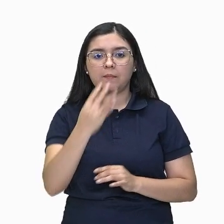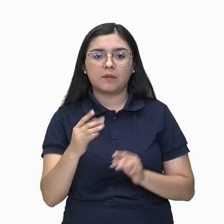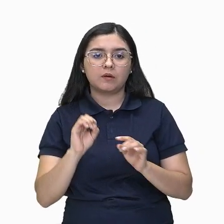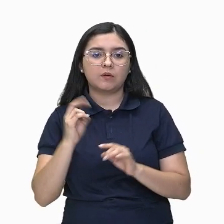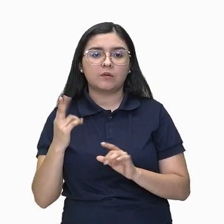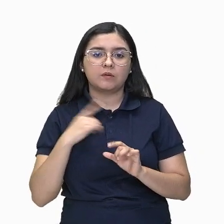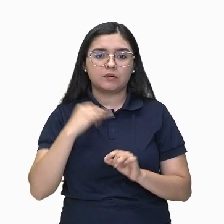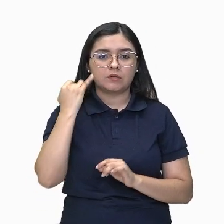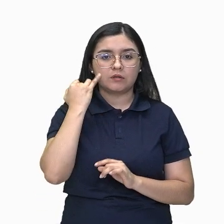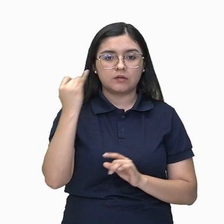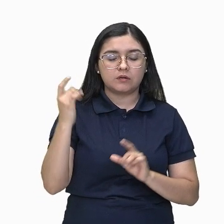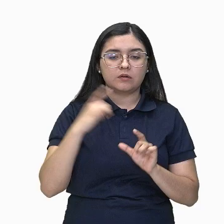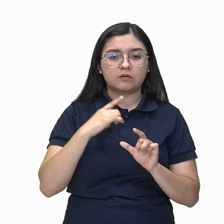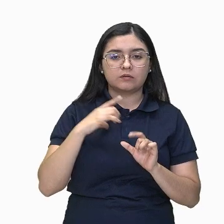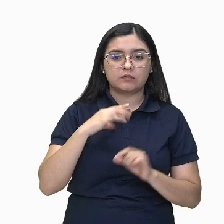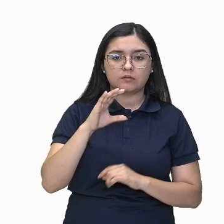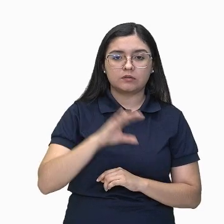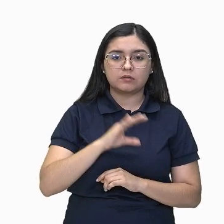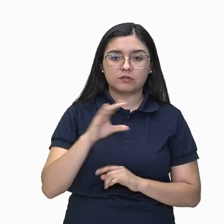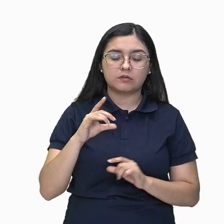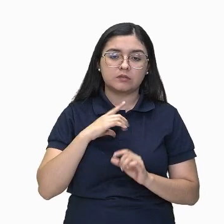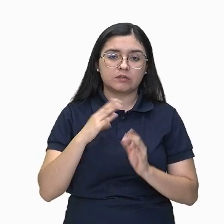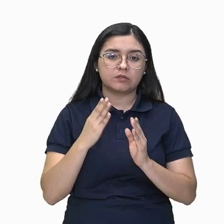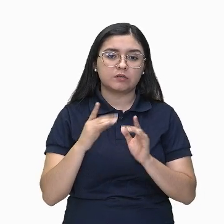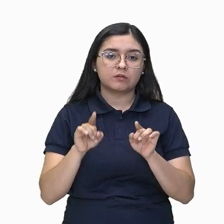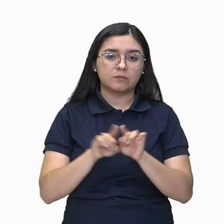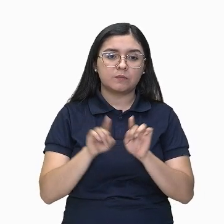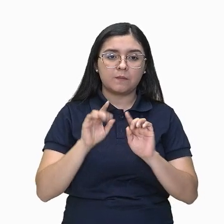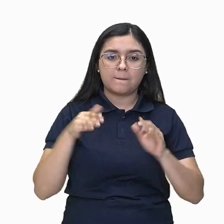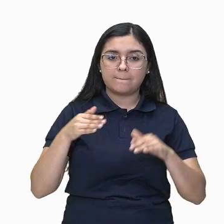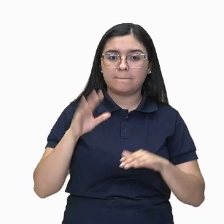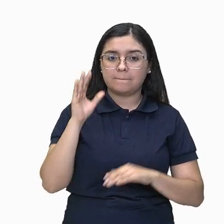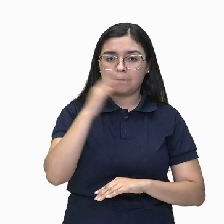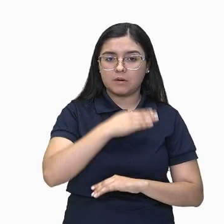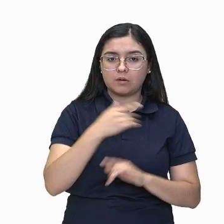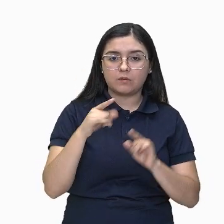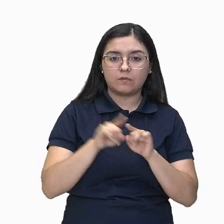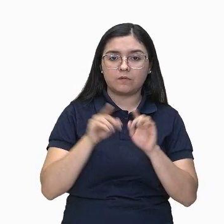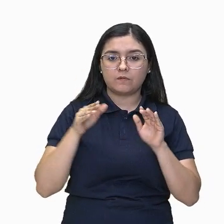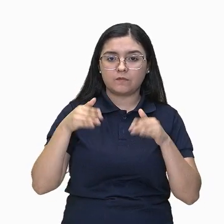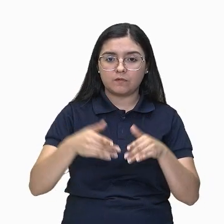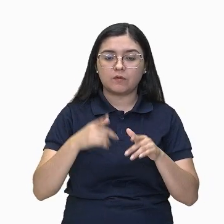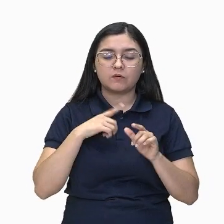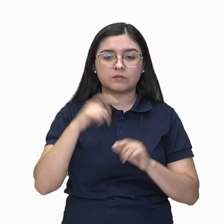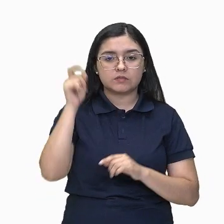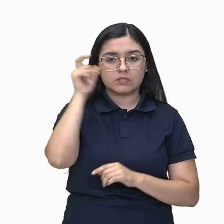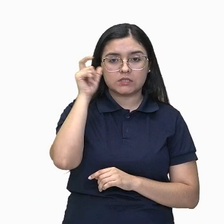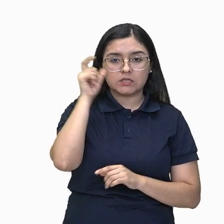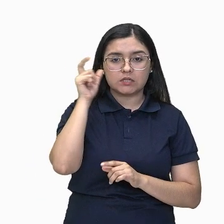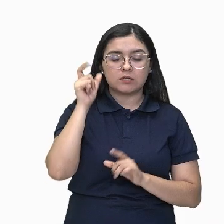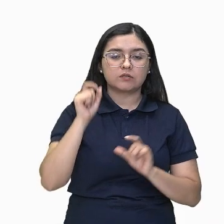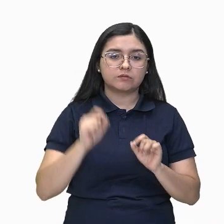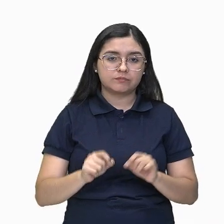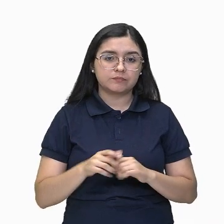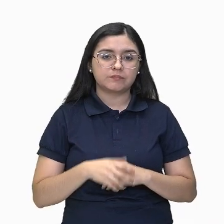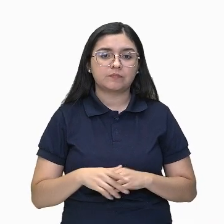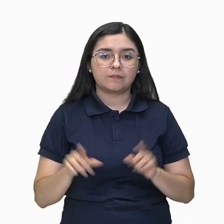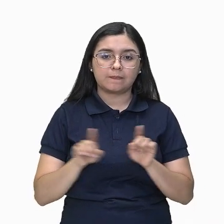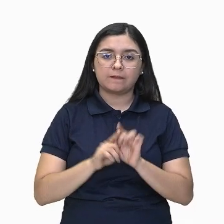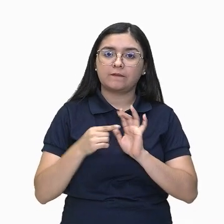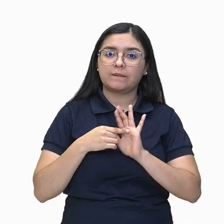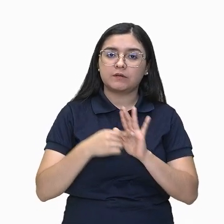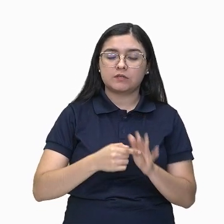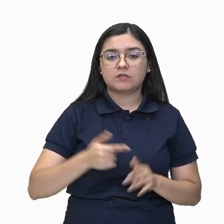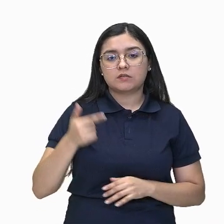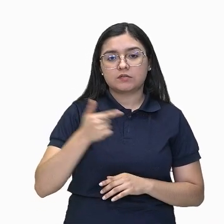mas voltada para o mal, como acontece na segunda geração, com cenas mais voltadas para o satanismo, para a imagem do diabo. Isso vai aparecer na